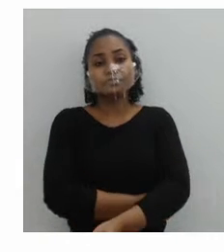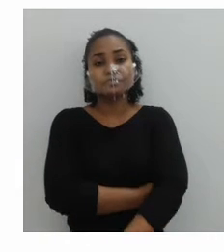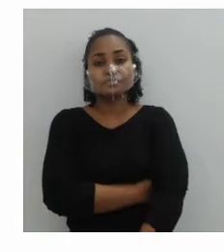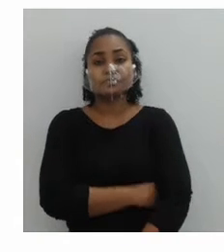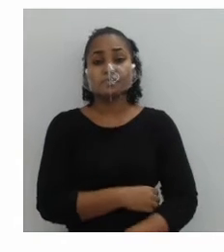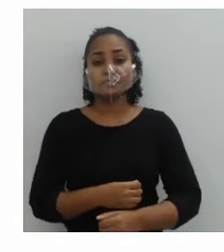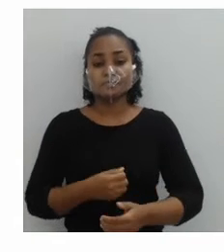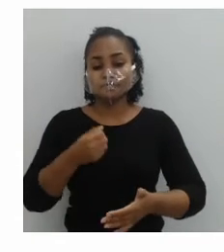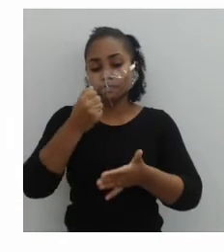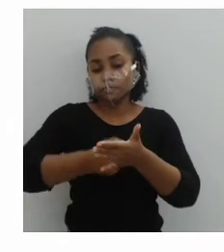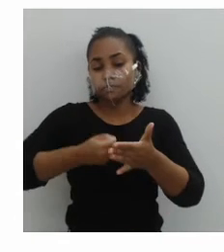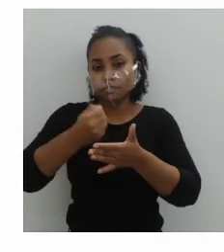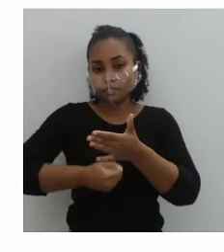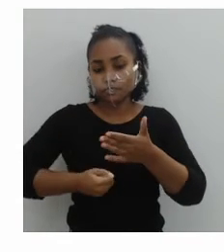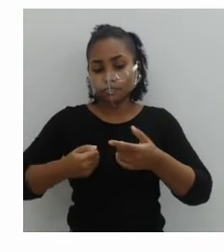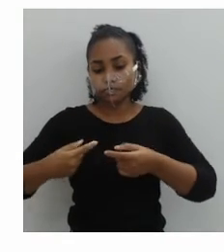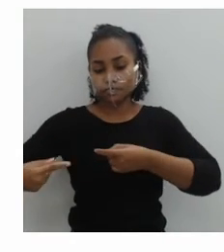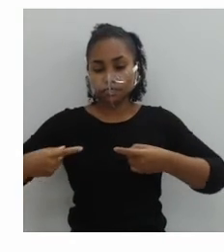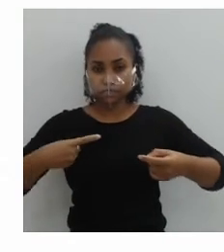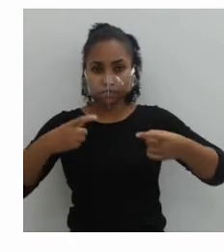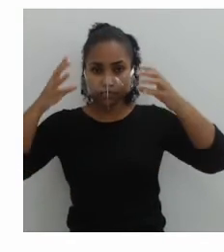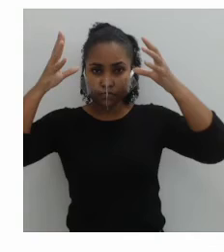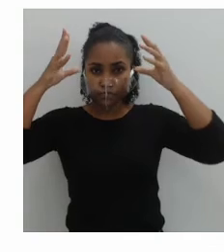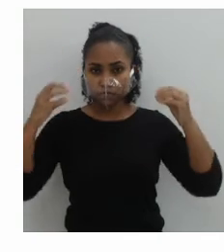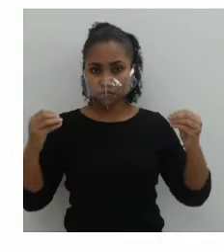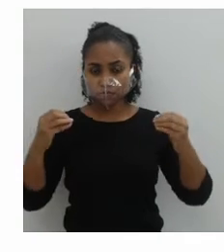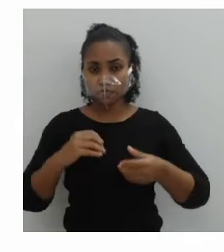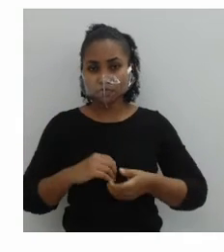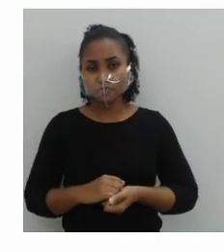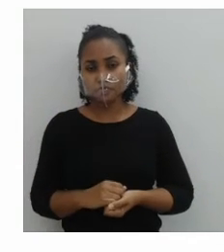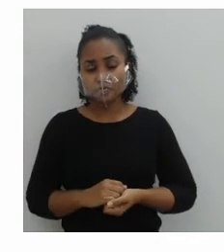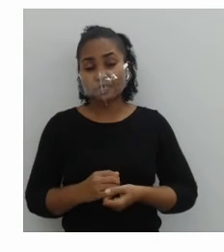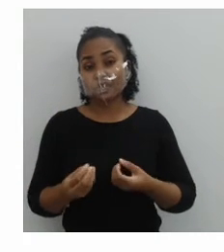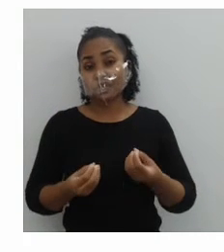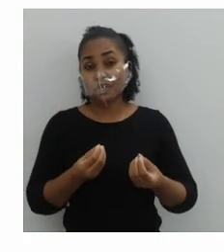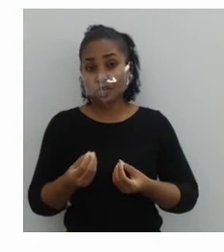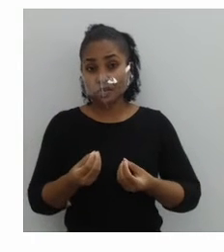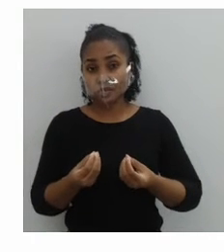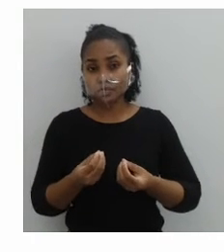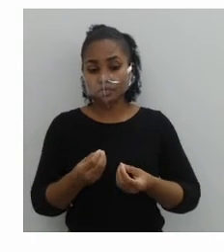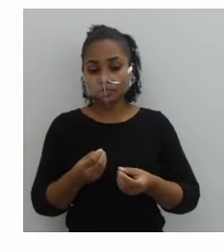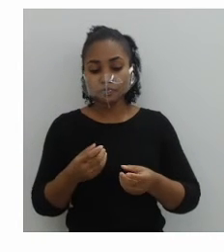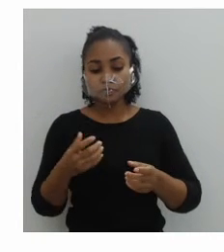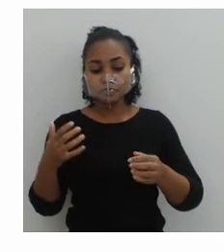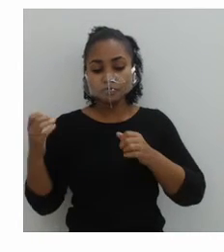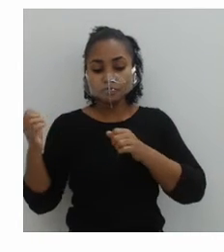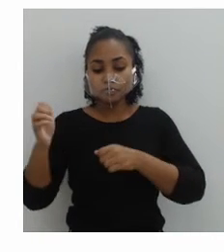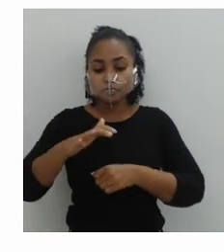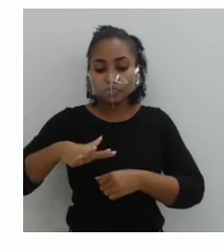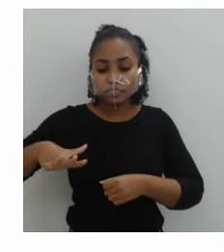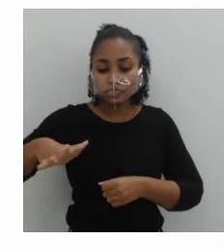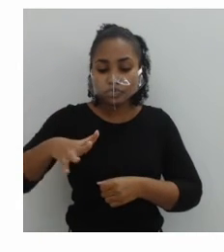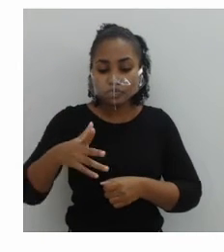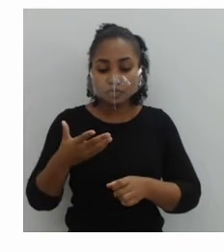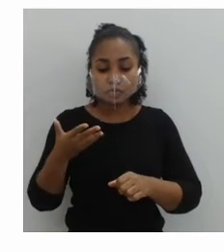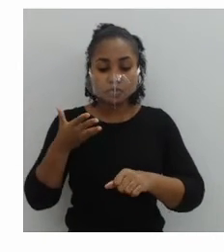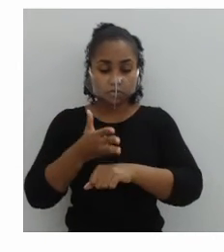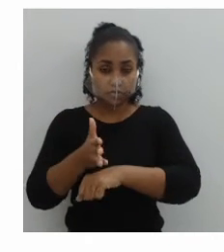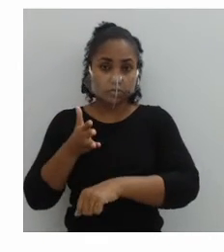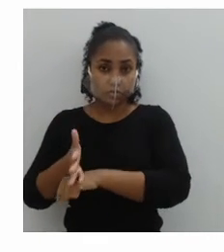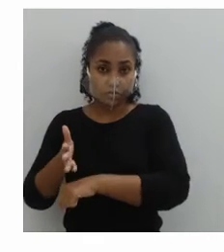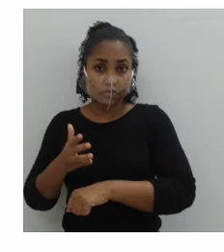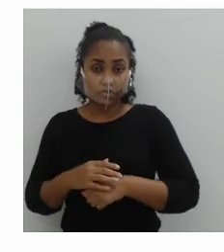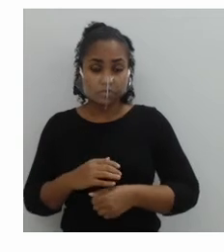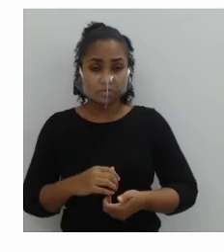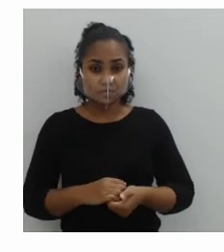A luta contra os holandeses. Bom, desembarcaram. Quando a gente chega no litoral pernambucano, aí os holandeses vêm para o litoral